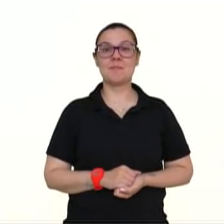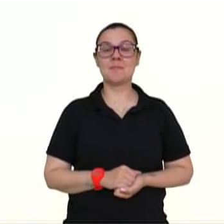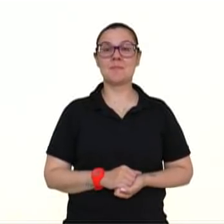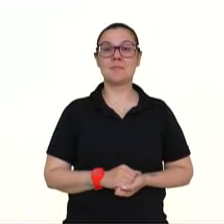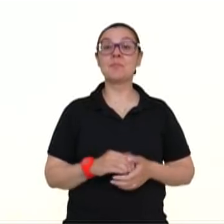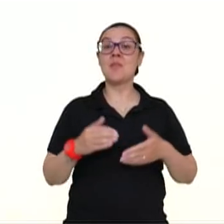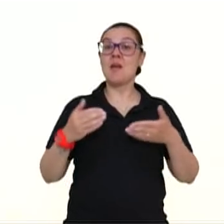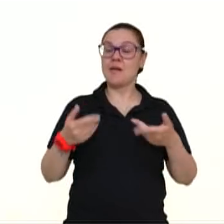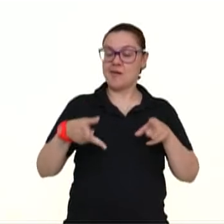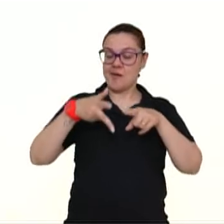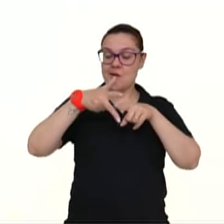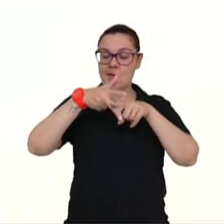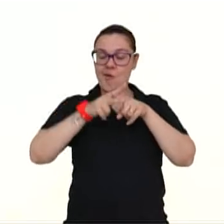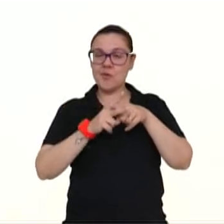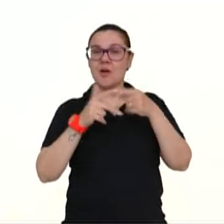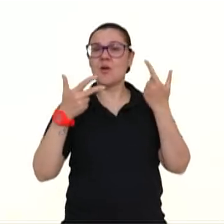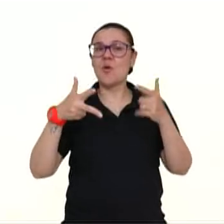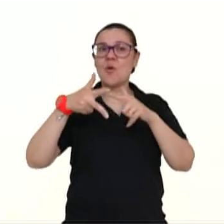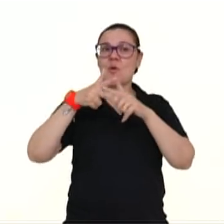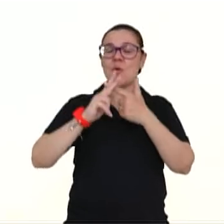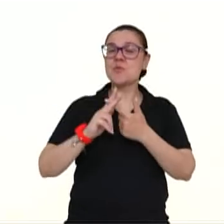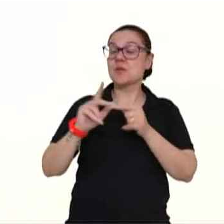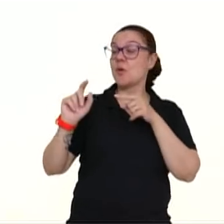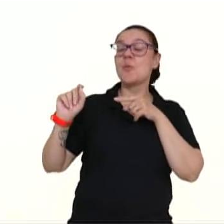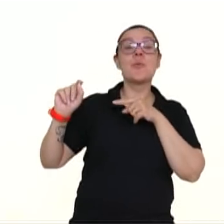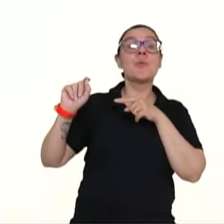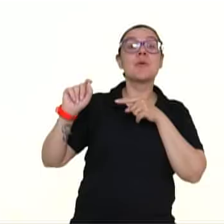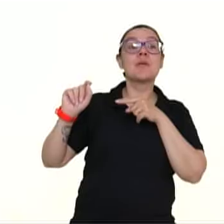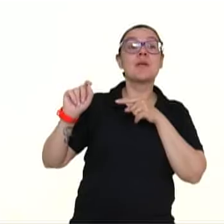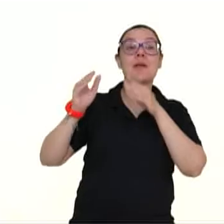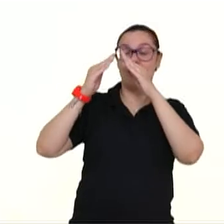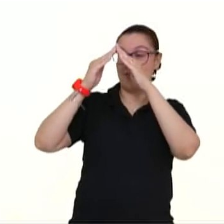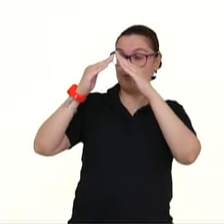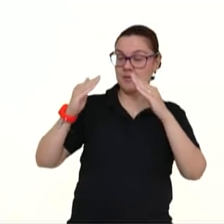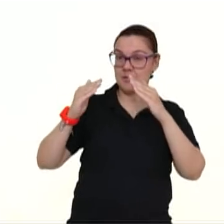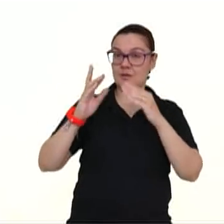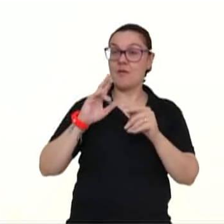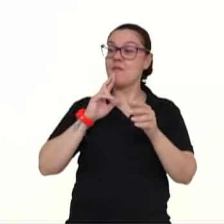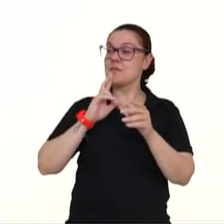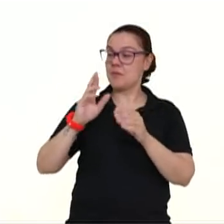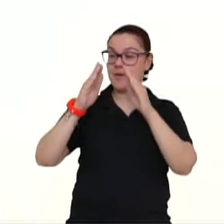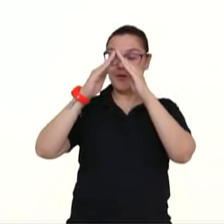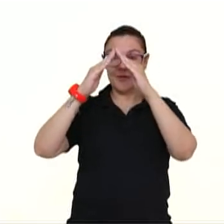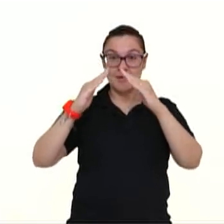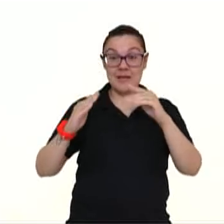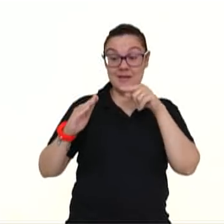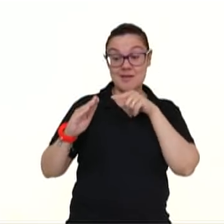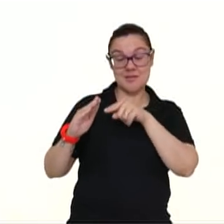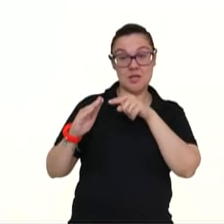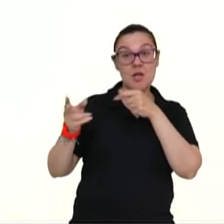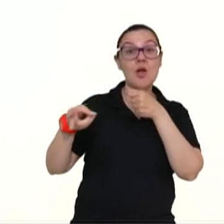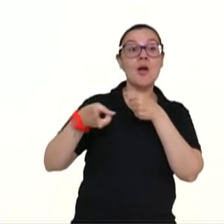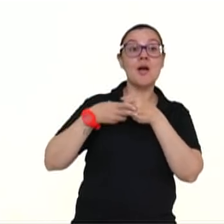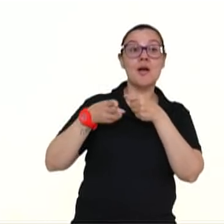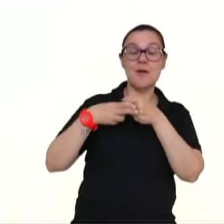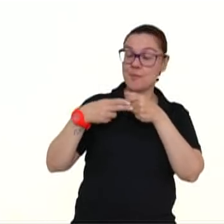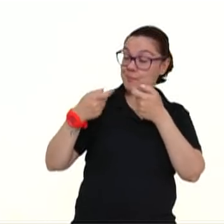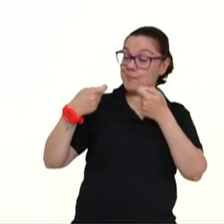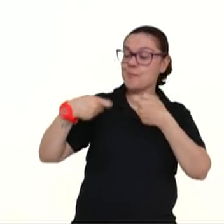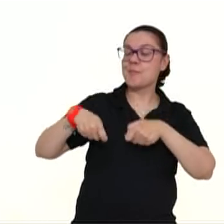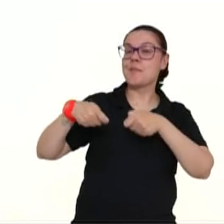E consertar o quê? A minha resposta é o telhado. Então, esse verbo, ele